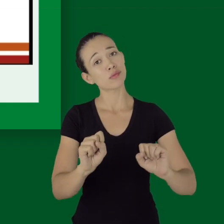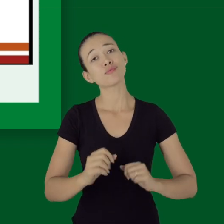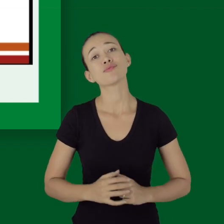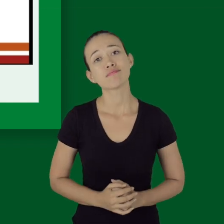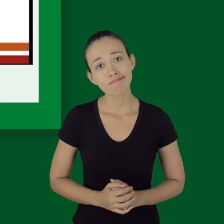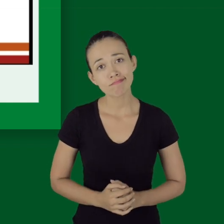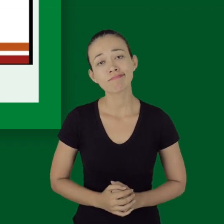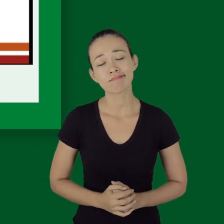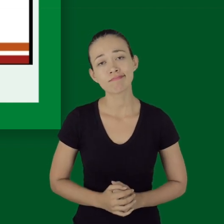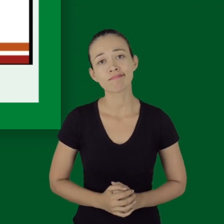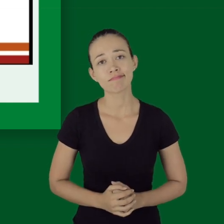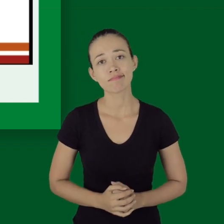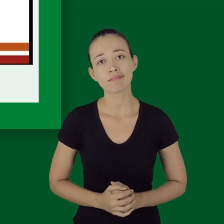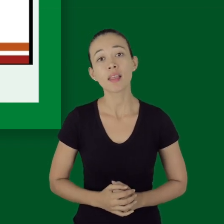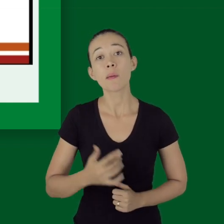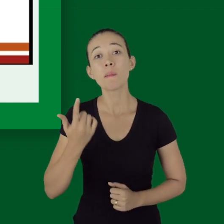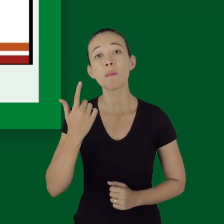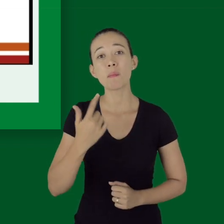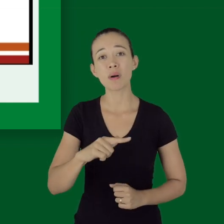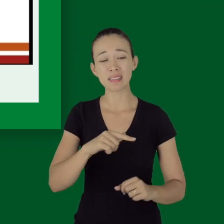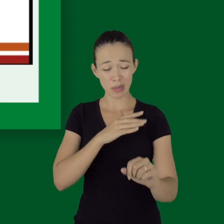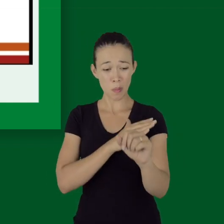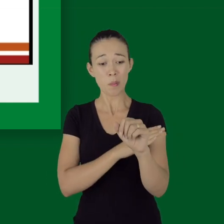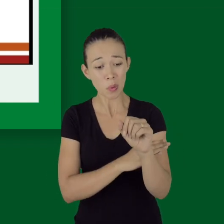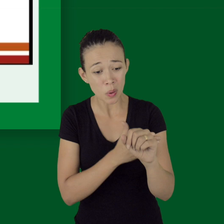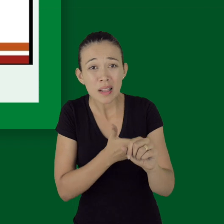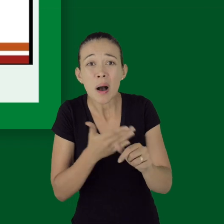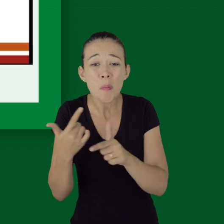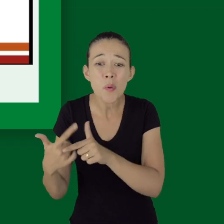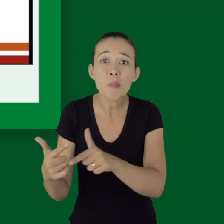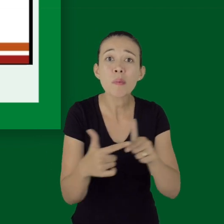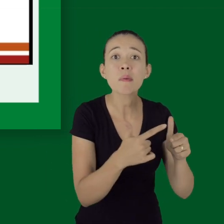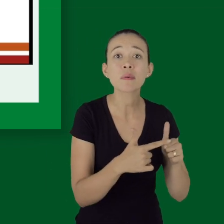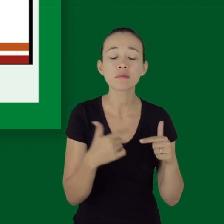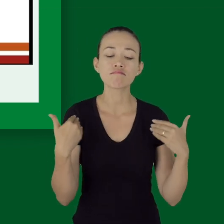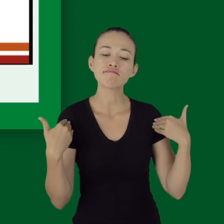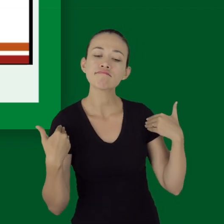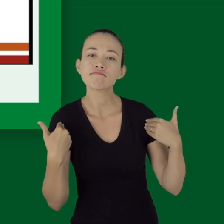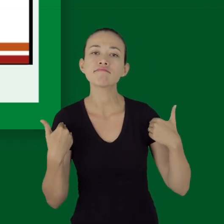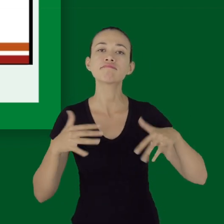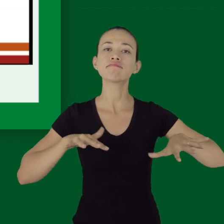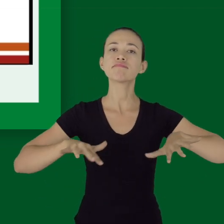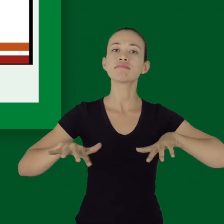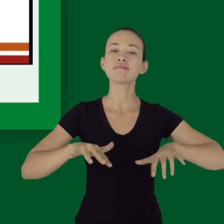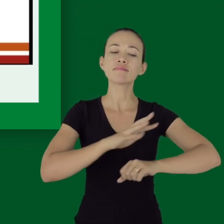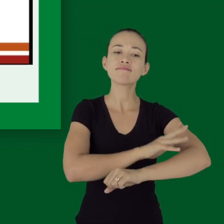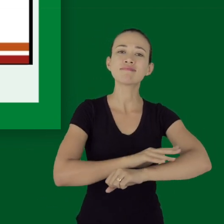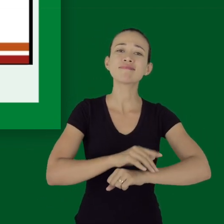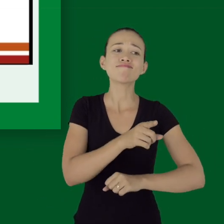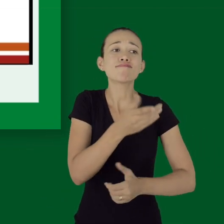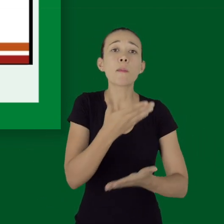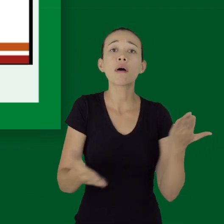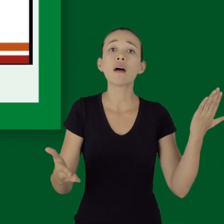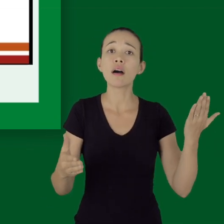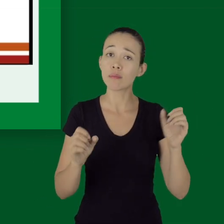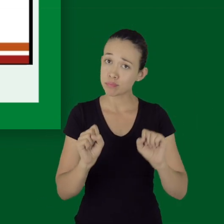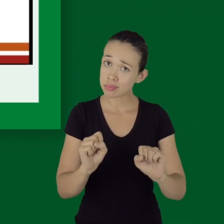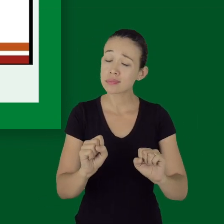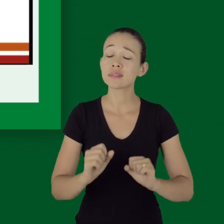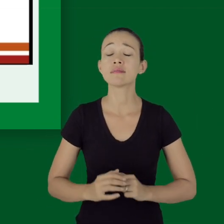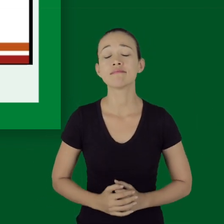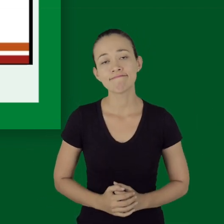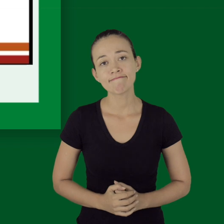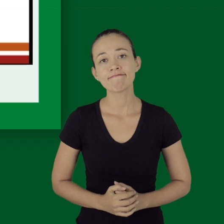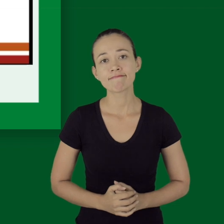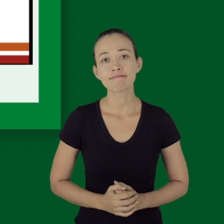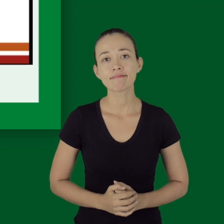expressões de comprometimento sensório-motor né, de toda essa estrutura anatômica que nós